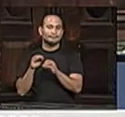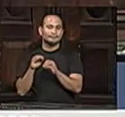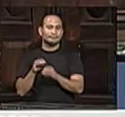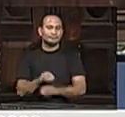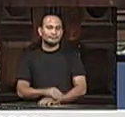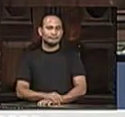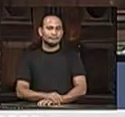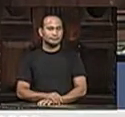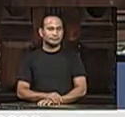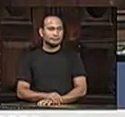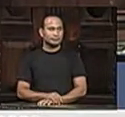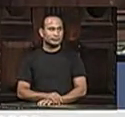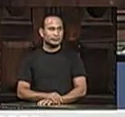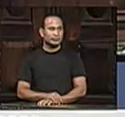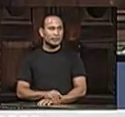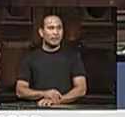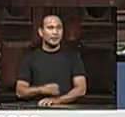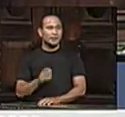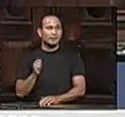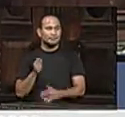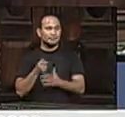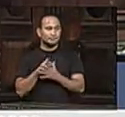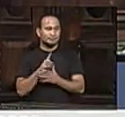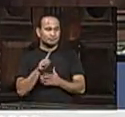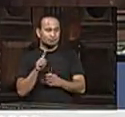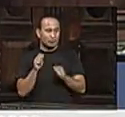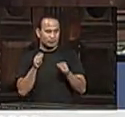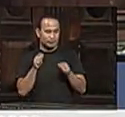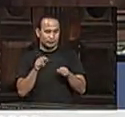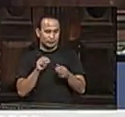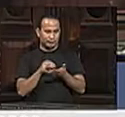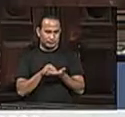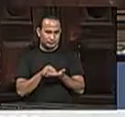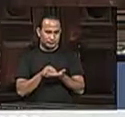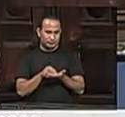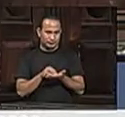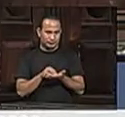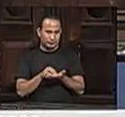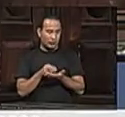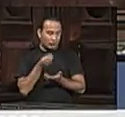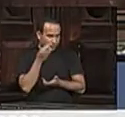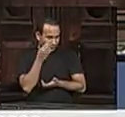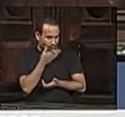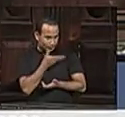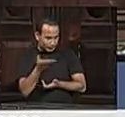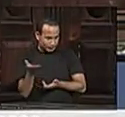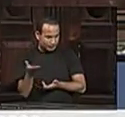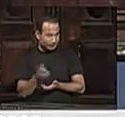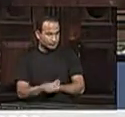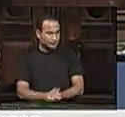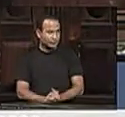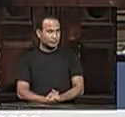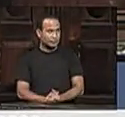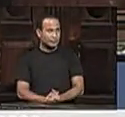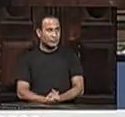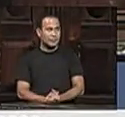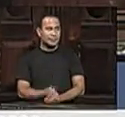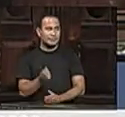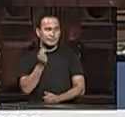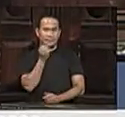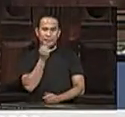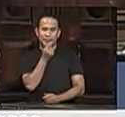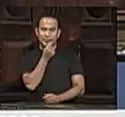empenhou, liquidou e não pagou. Vejam, vossas excelências, em setembro